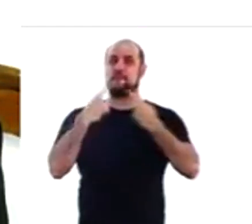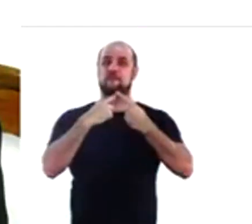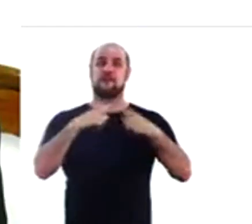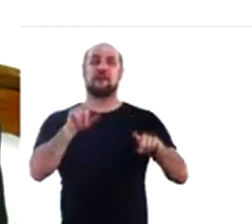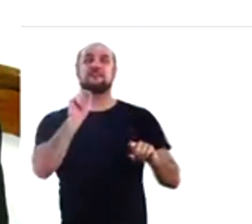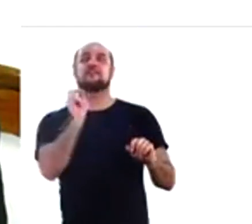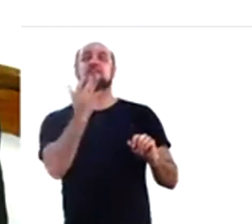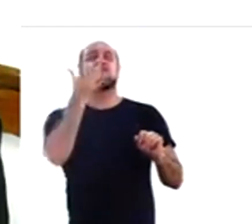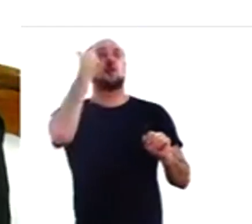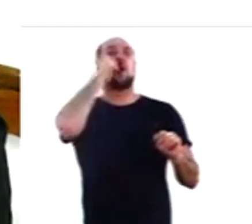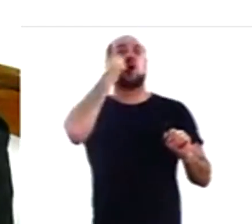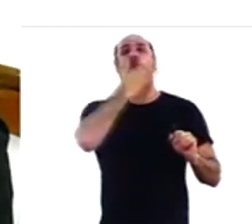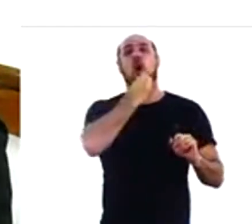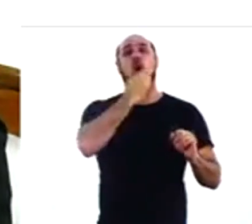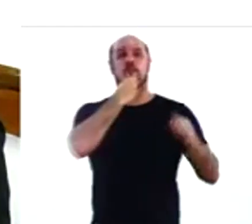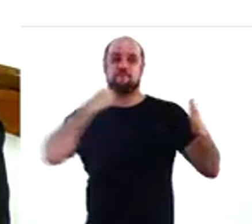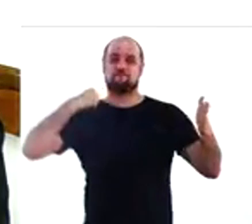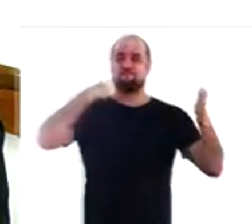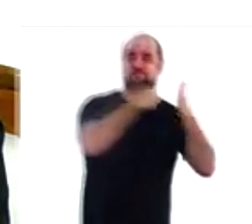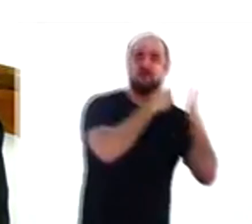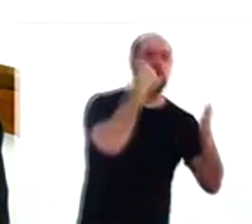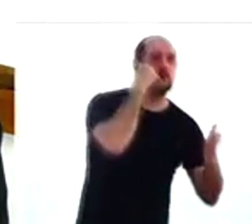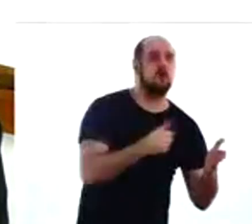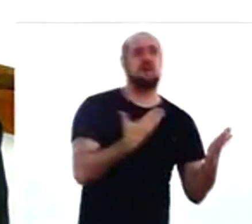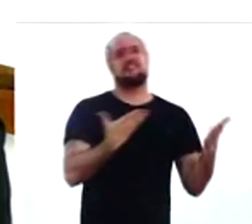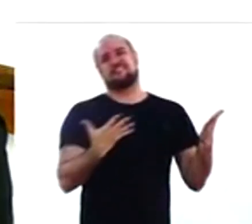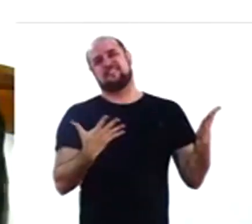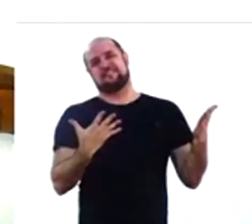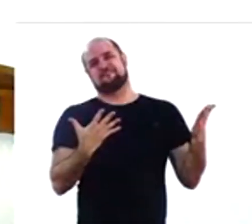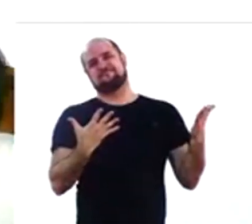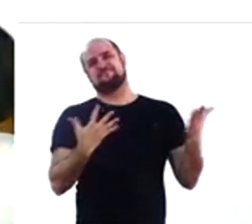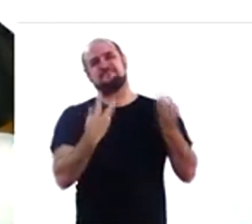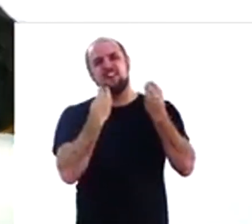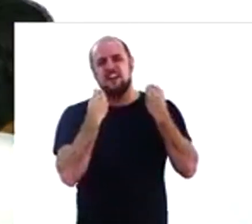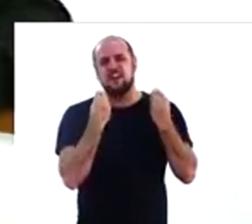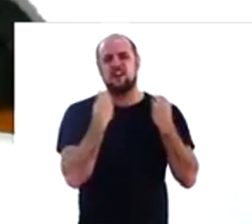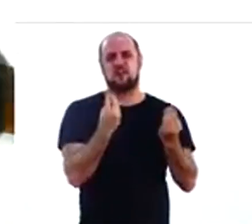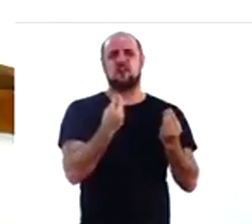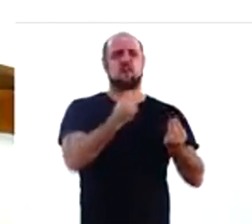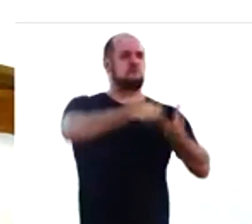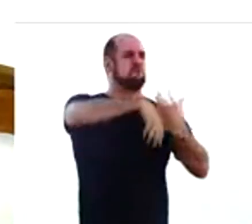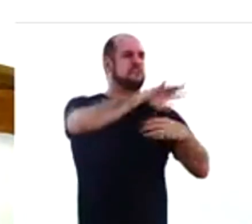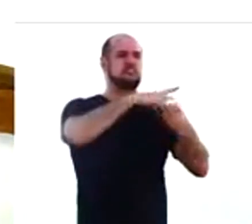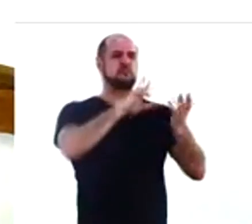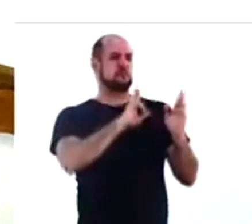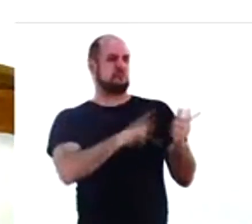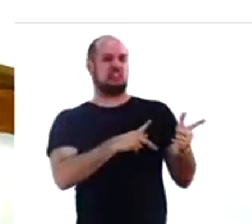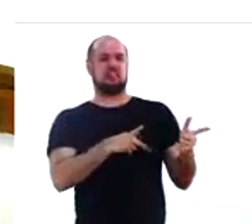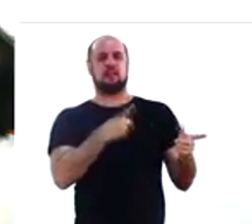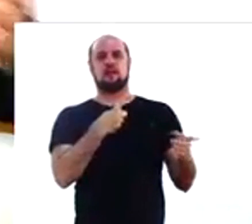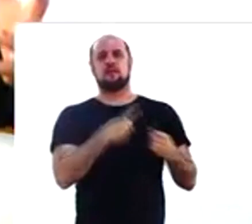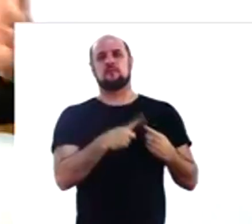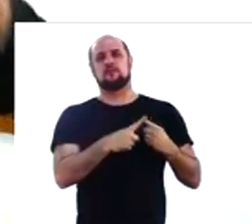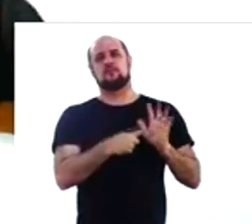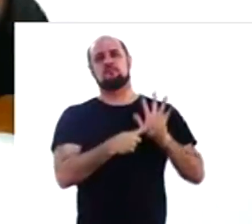com mulheres, a misoginia, meus irmãos. A crise mostra o que as pessoas têm dentro delas,